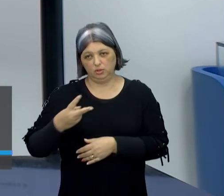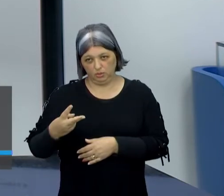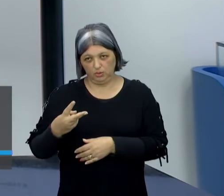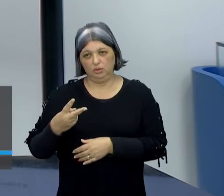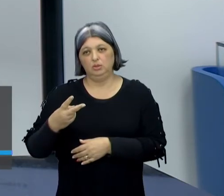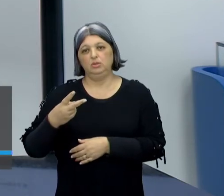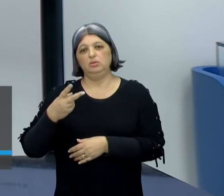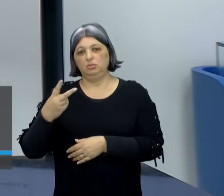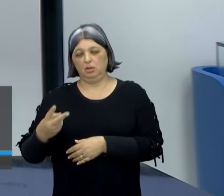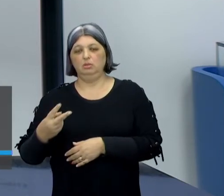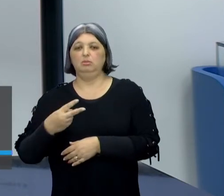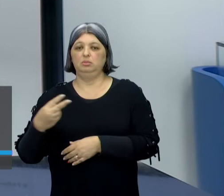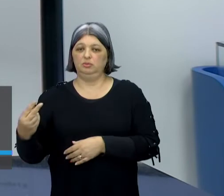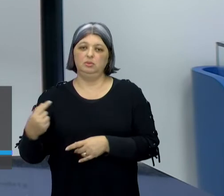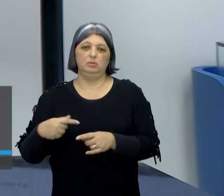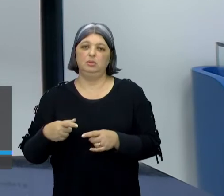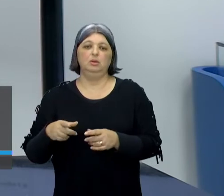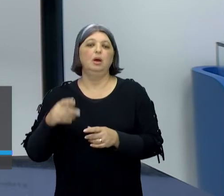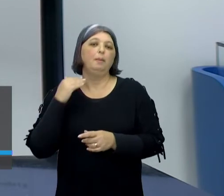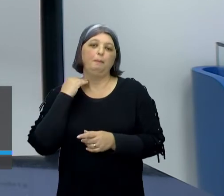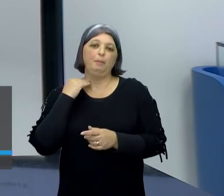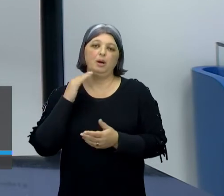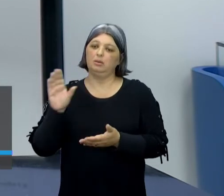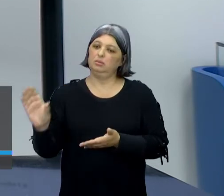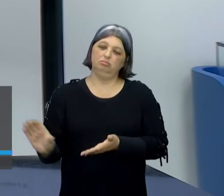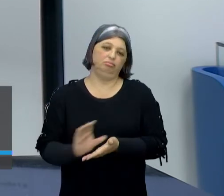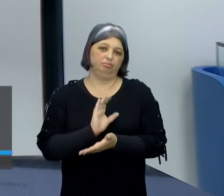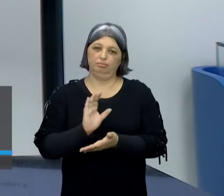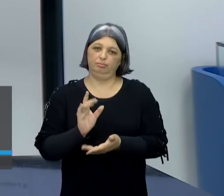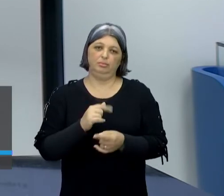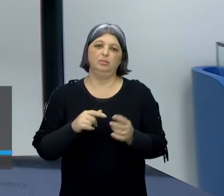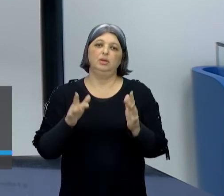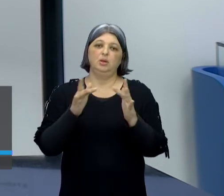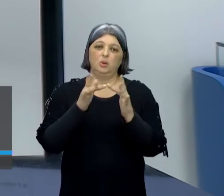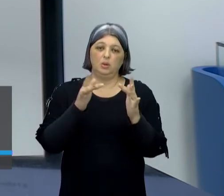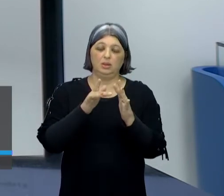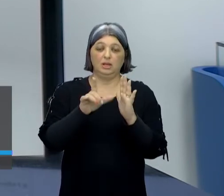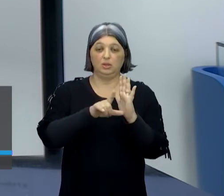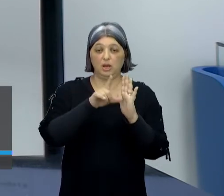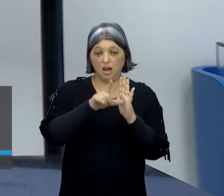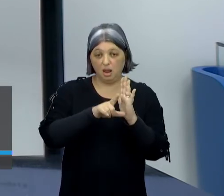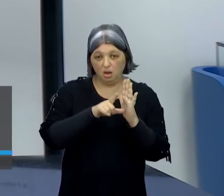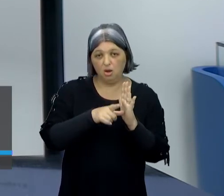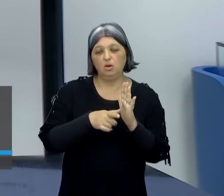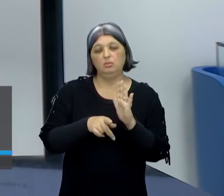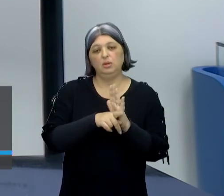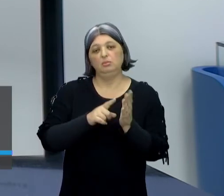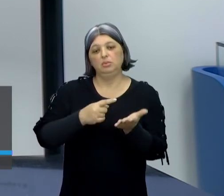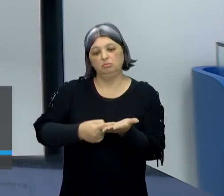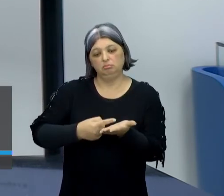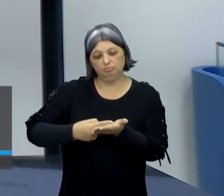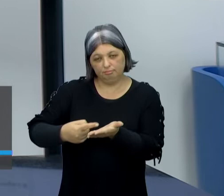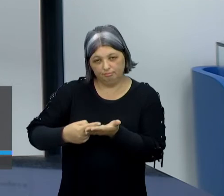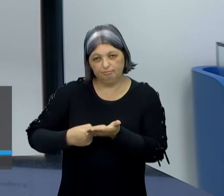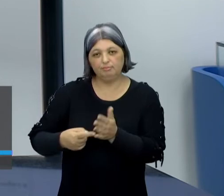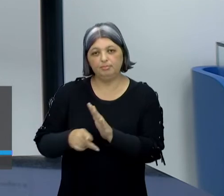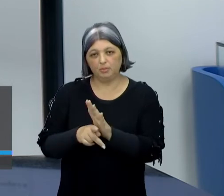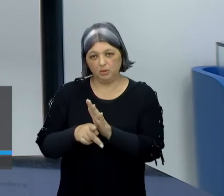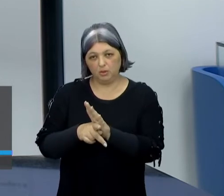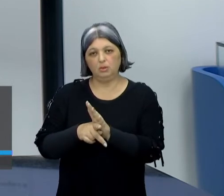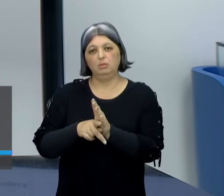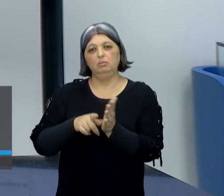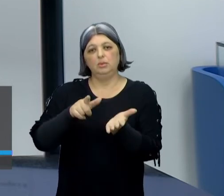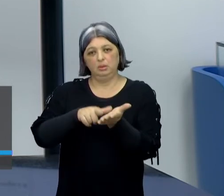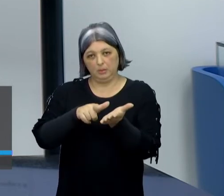22/3/2022, o banco também não vai receber, você vai ter que entrar em contato com a loja e renegociar esse boleto, porque está no